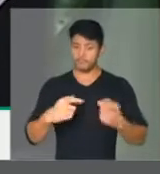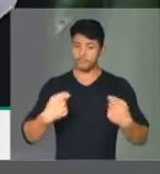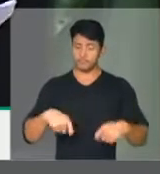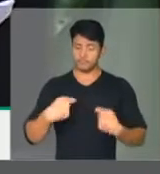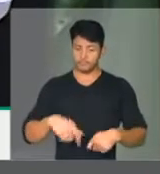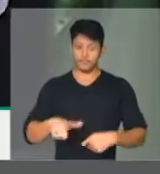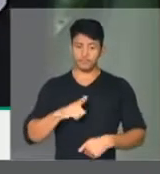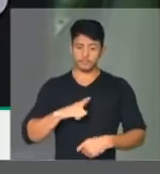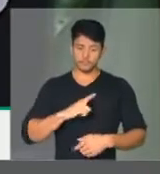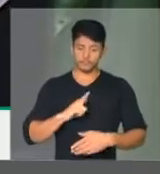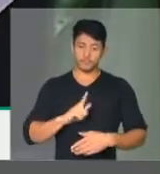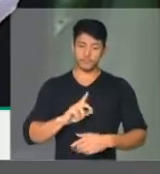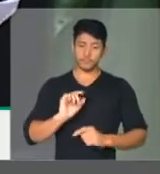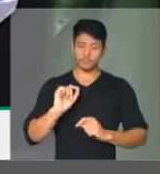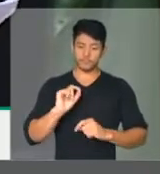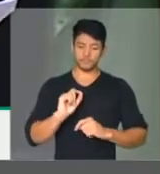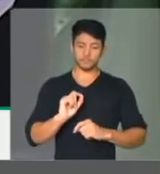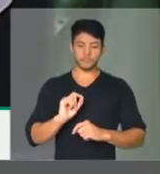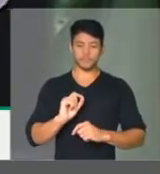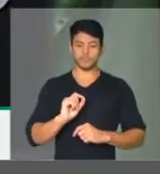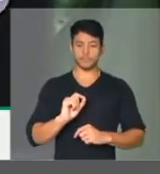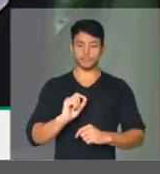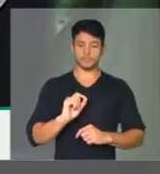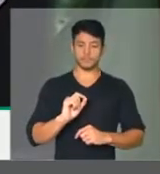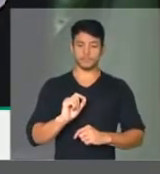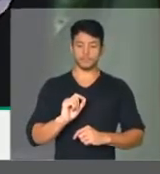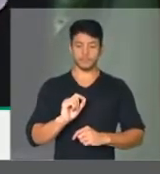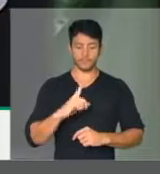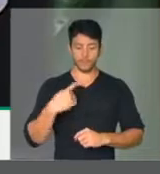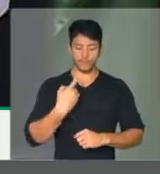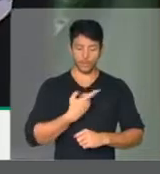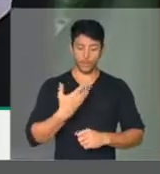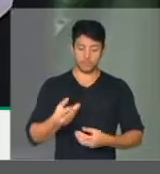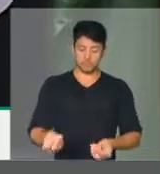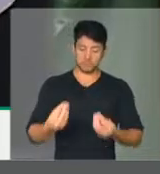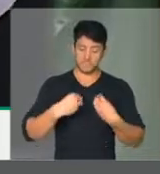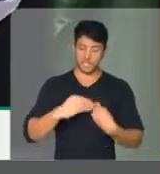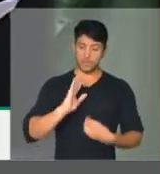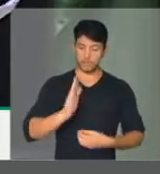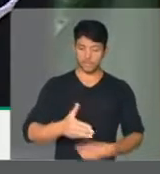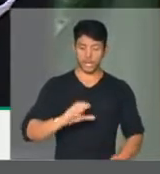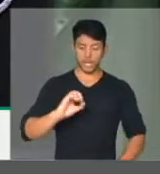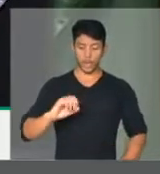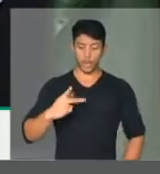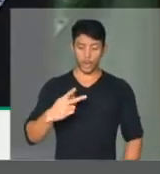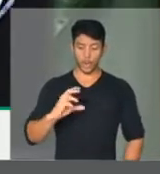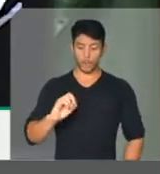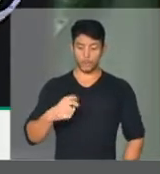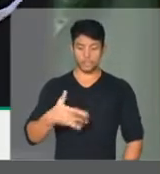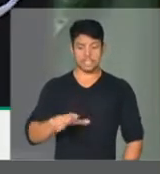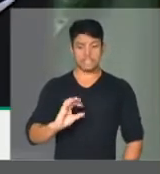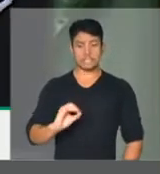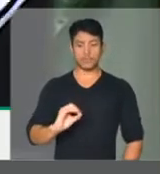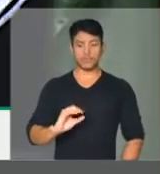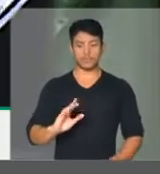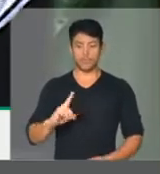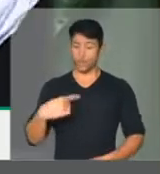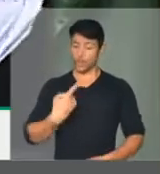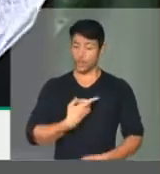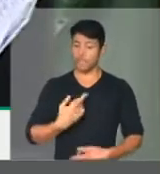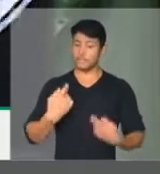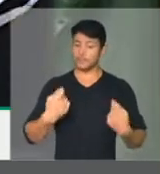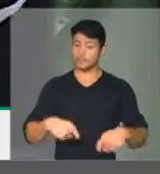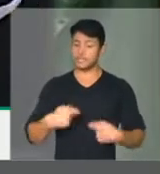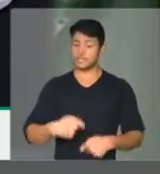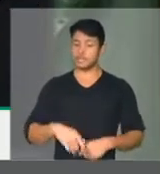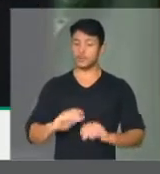papel limitado, mas inexcusável, que as urnas nos conferiram. Temos uma dívida enorme, quase impagável